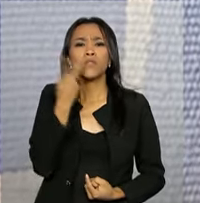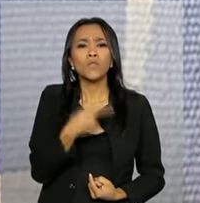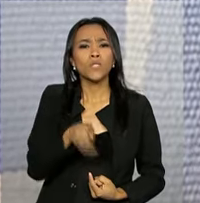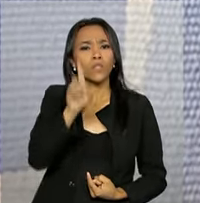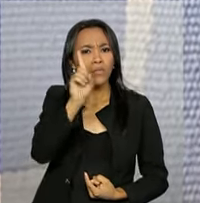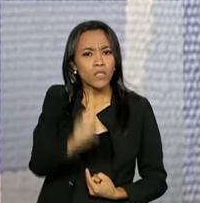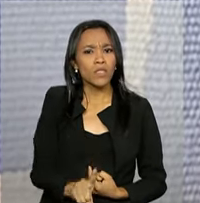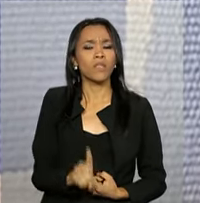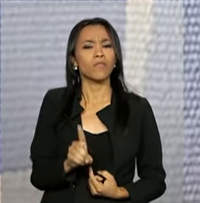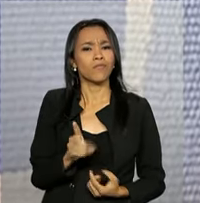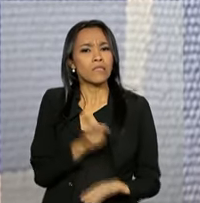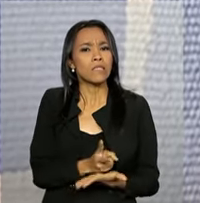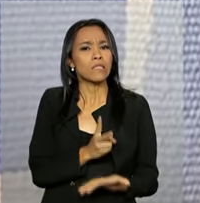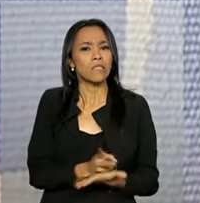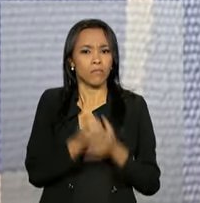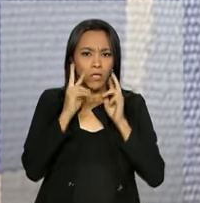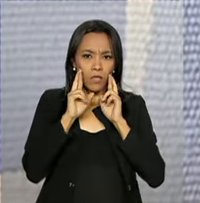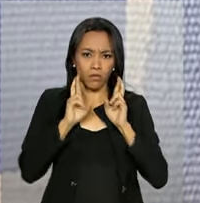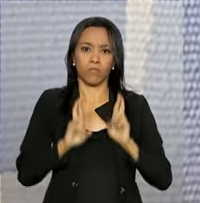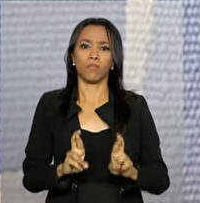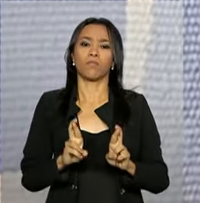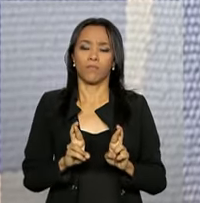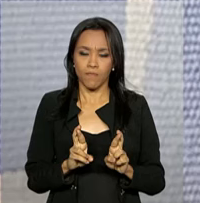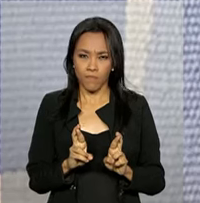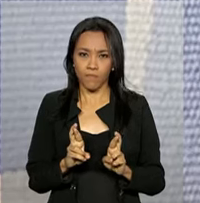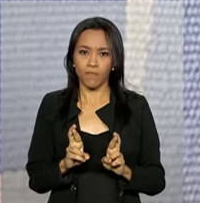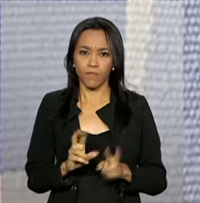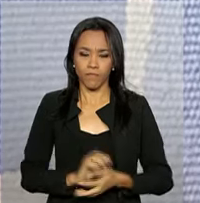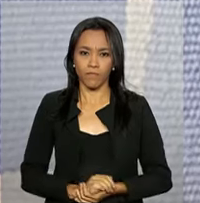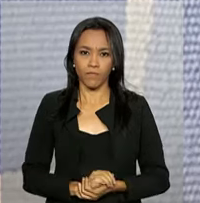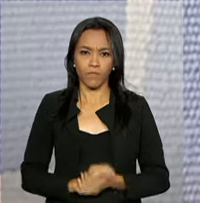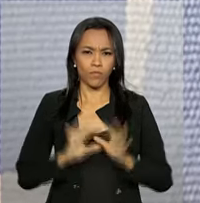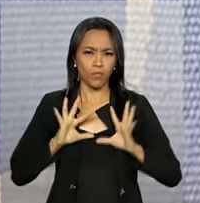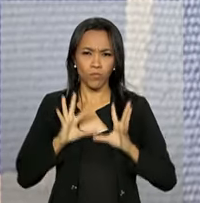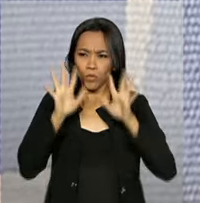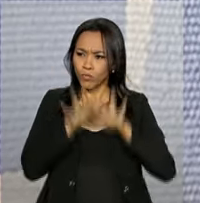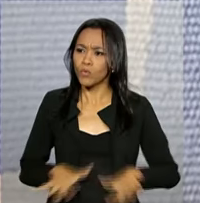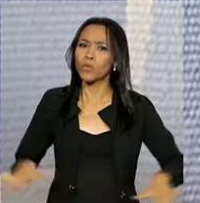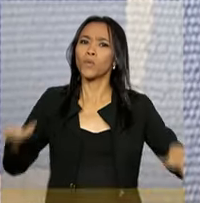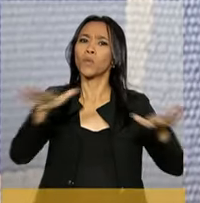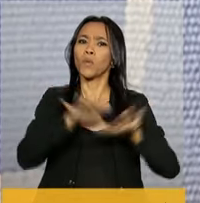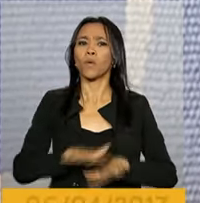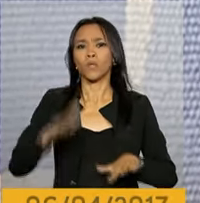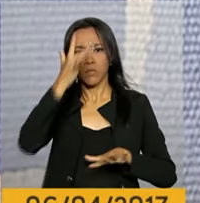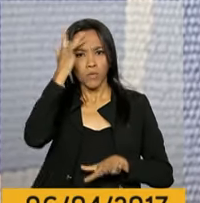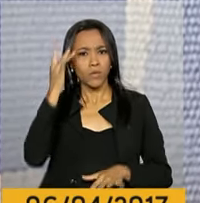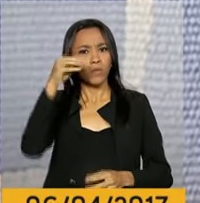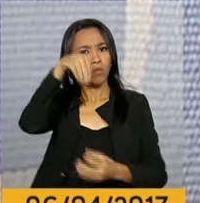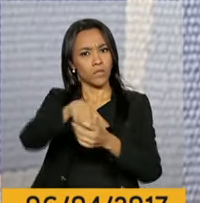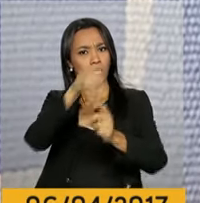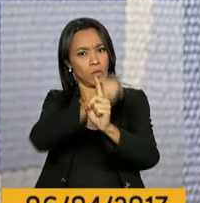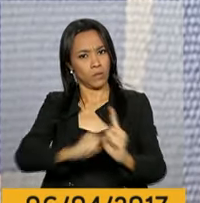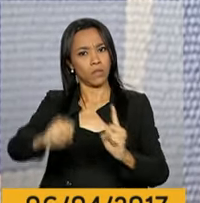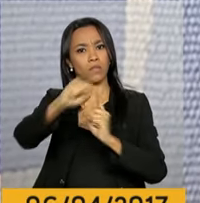direitos sejam respeitados por todos os atores da